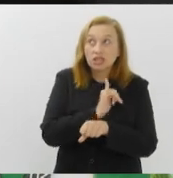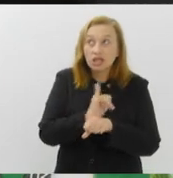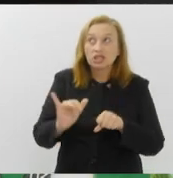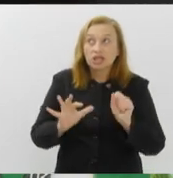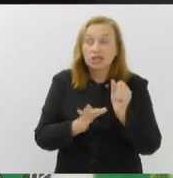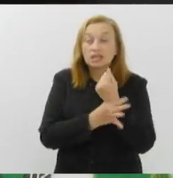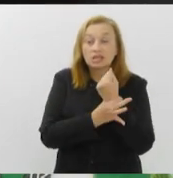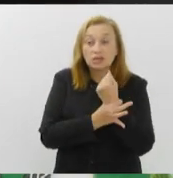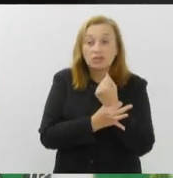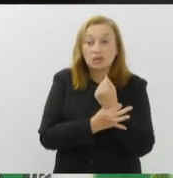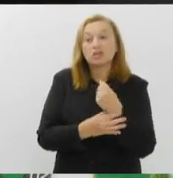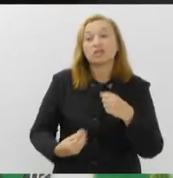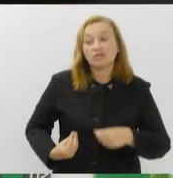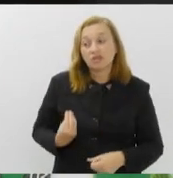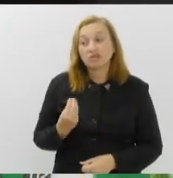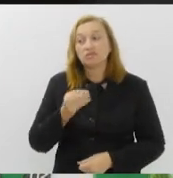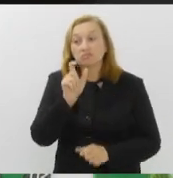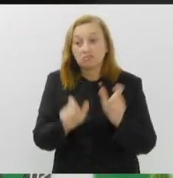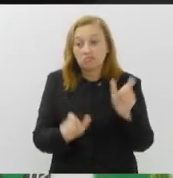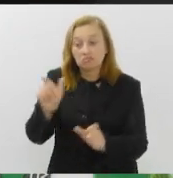especificidades dessas mulheres